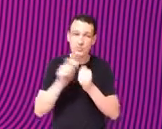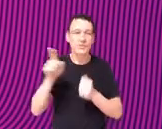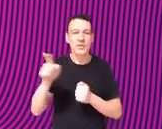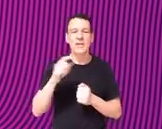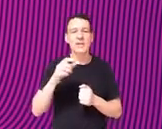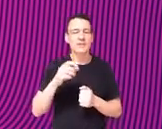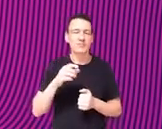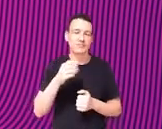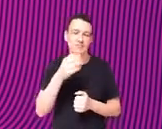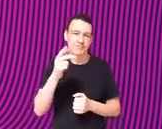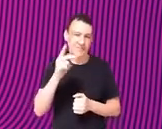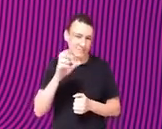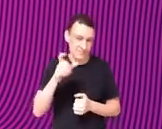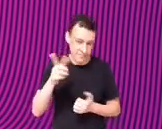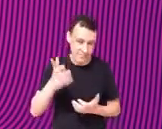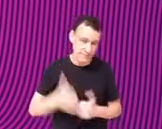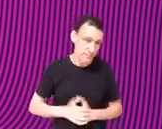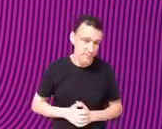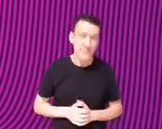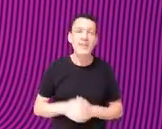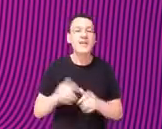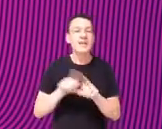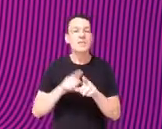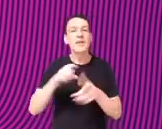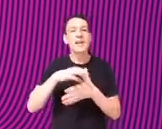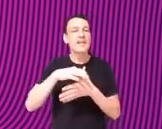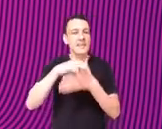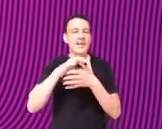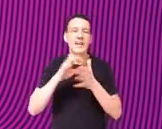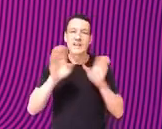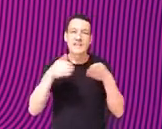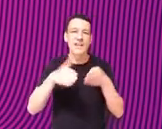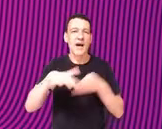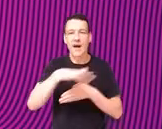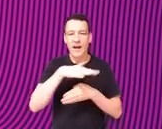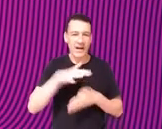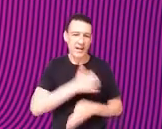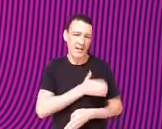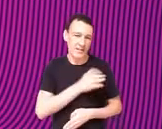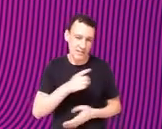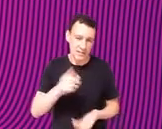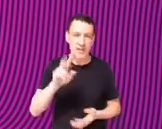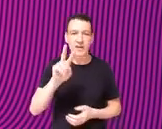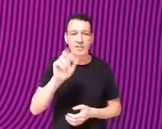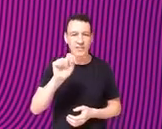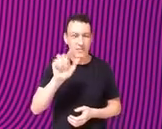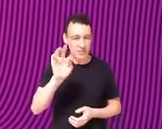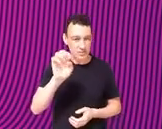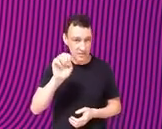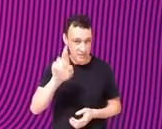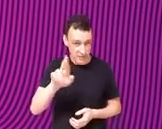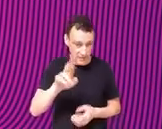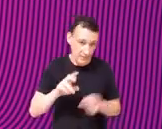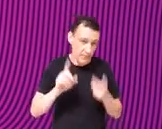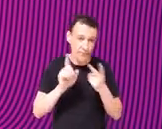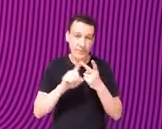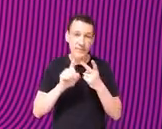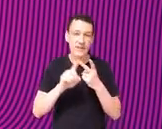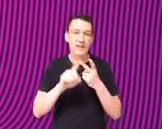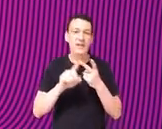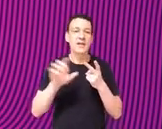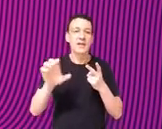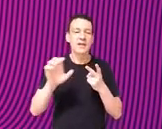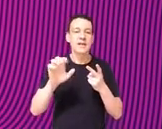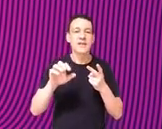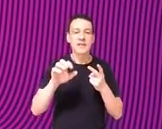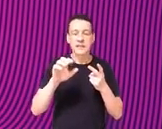obviamente, com o apoio das lideranças cardiológicas. Quem são elas? O Dr. Walter Furlan, o nosso estimado Pedro